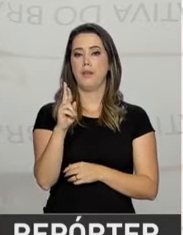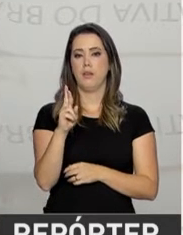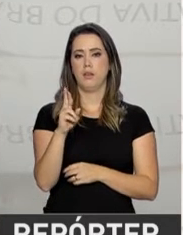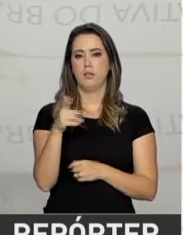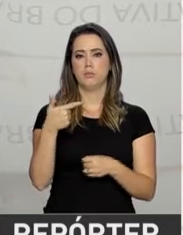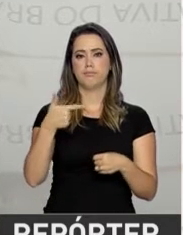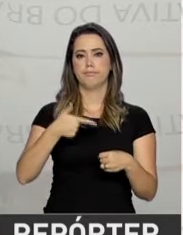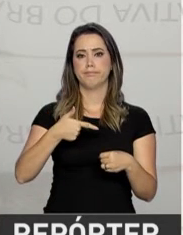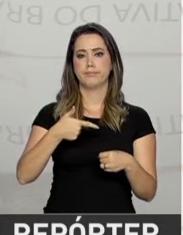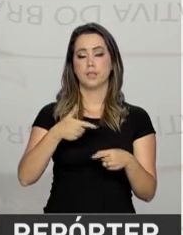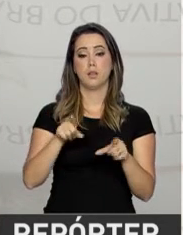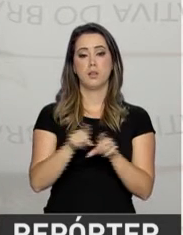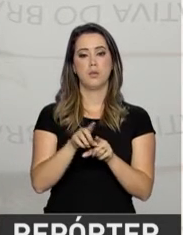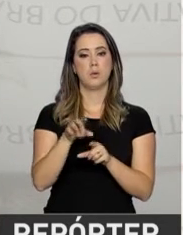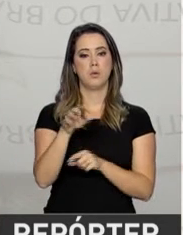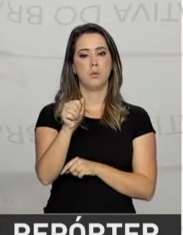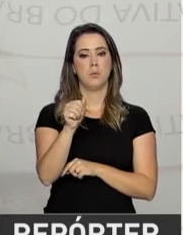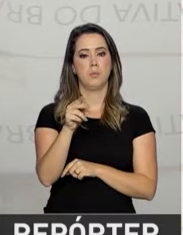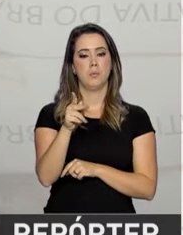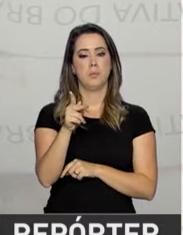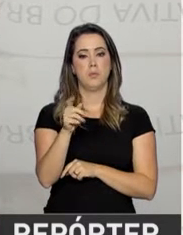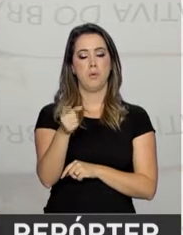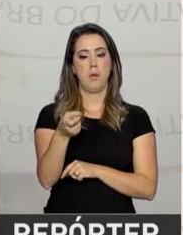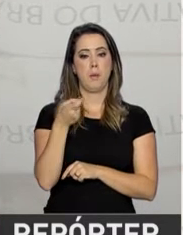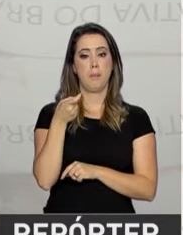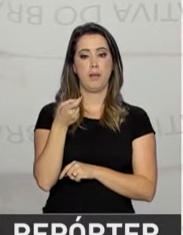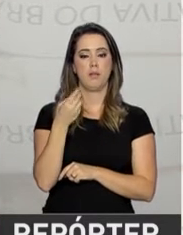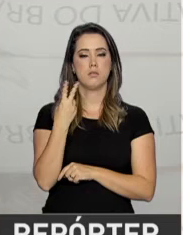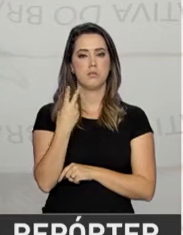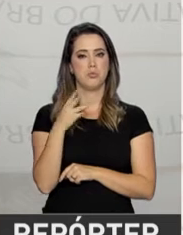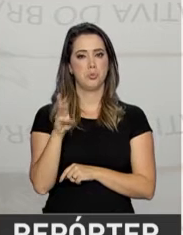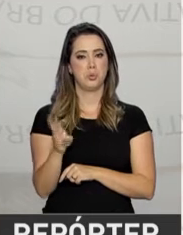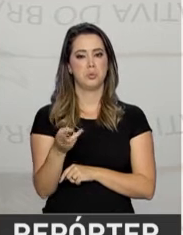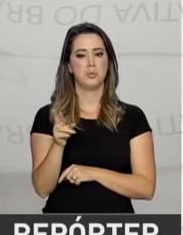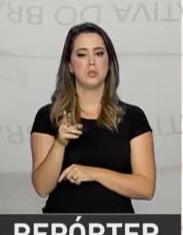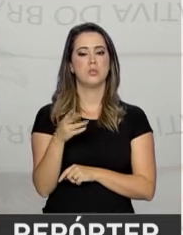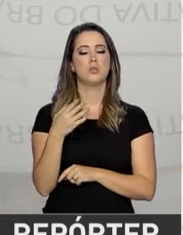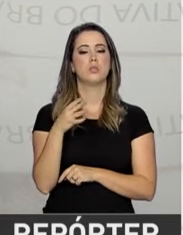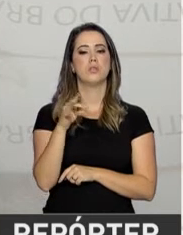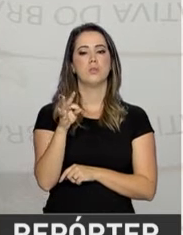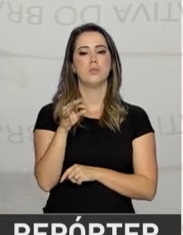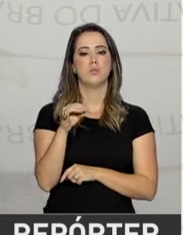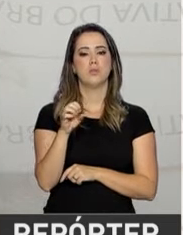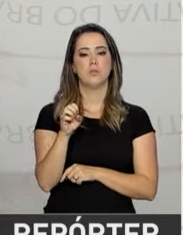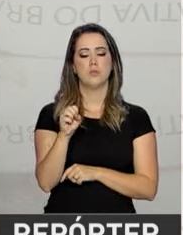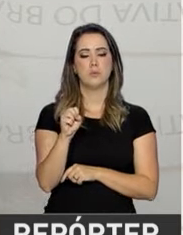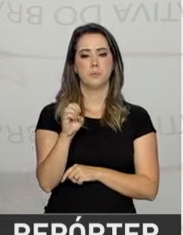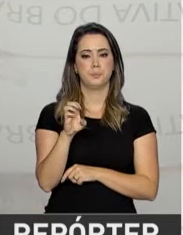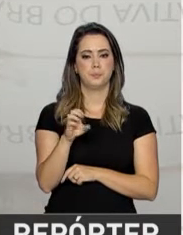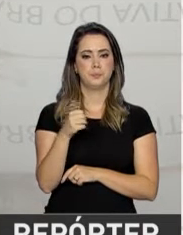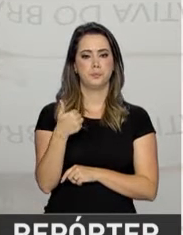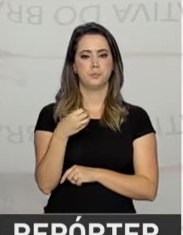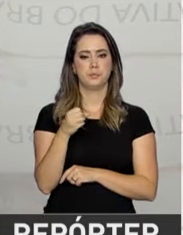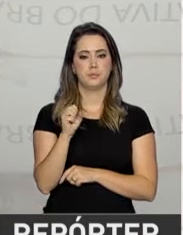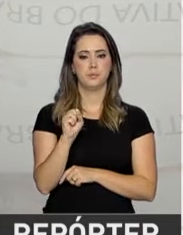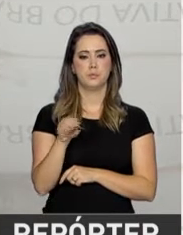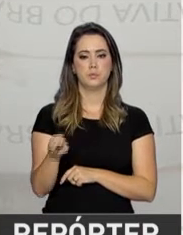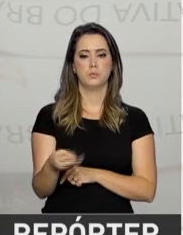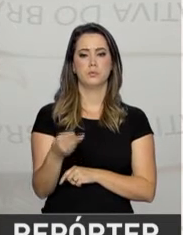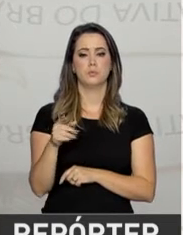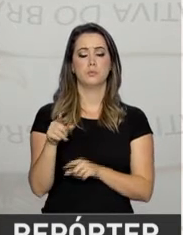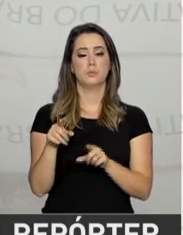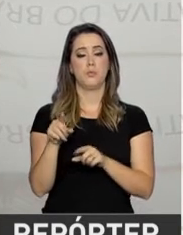milhões a apex com quase dois milhões o tribunal superior eleitoral com 168 mil